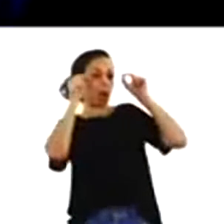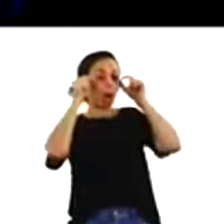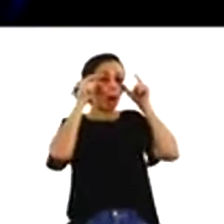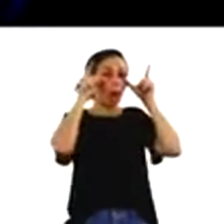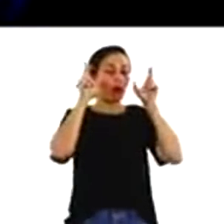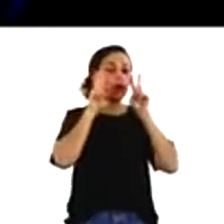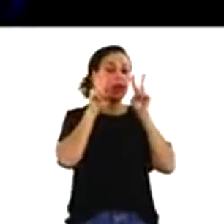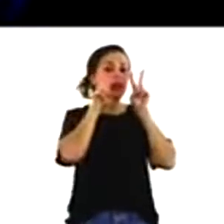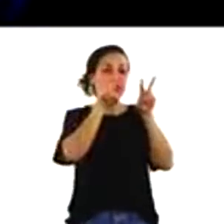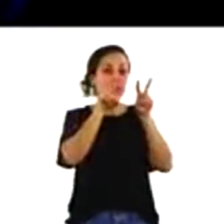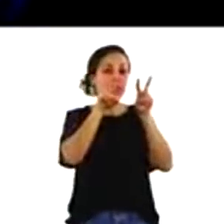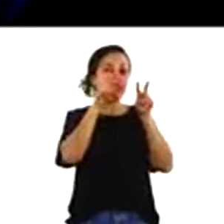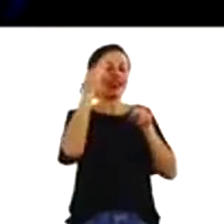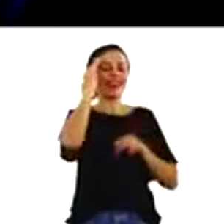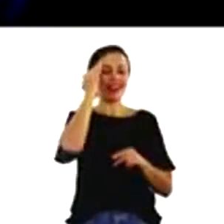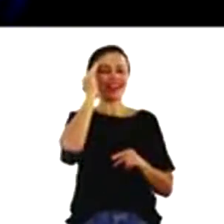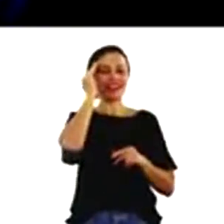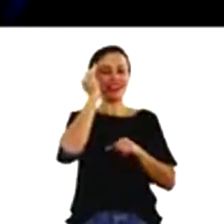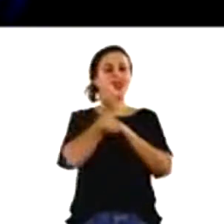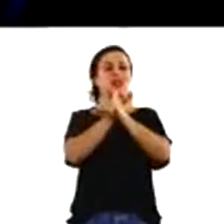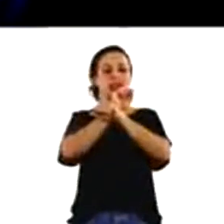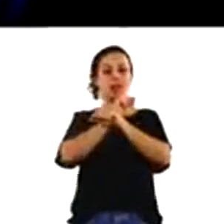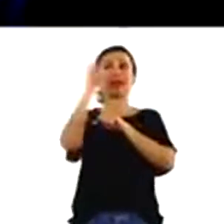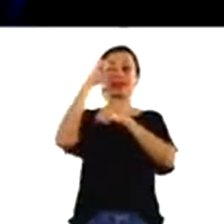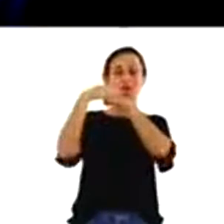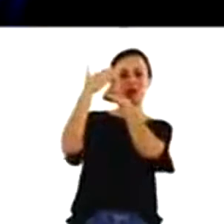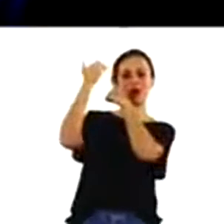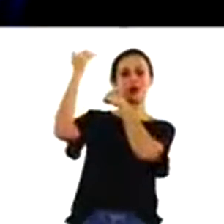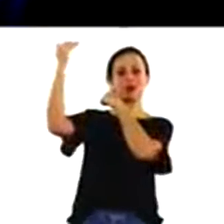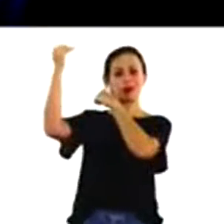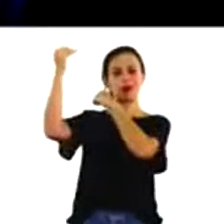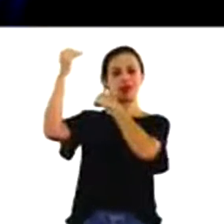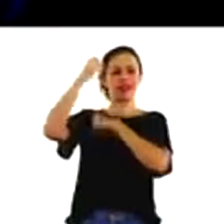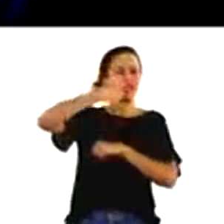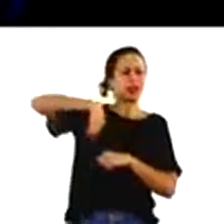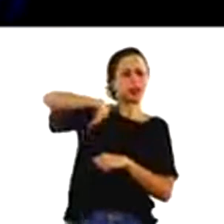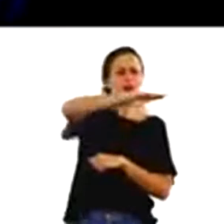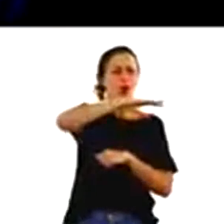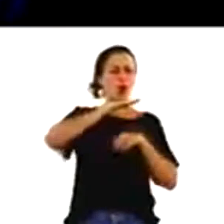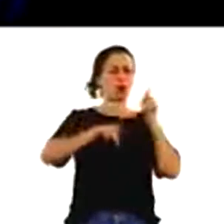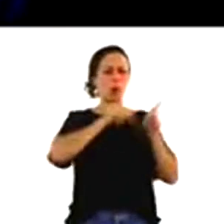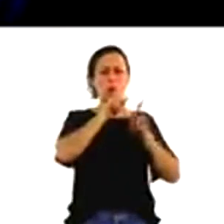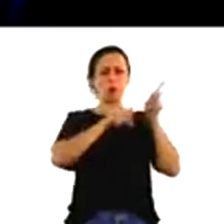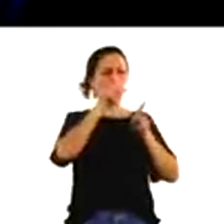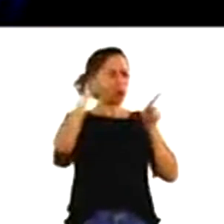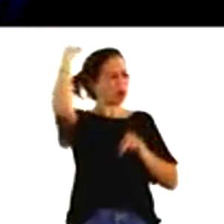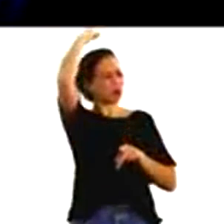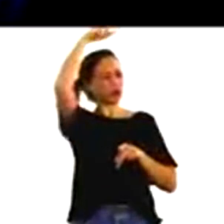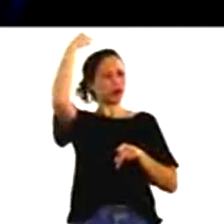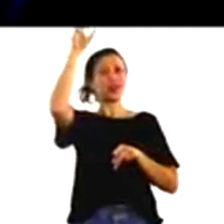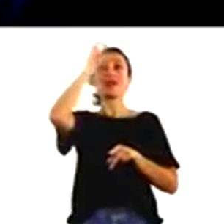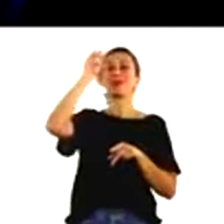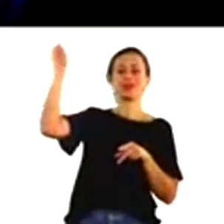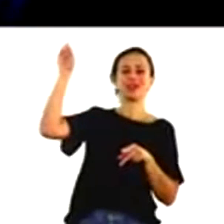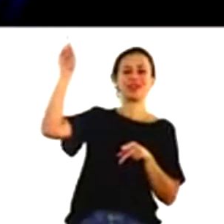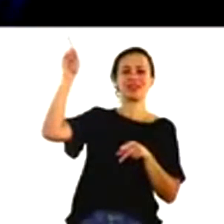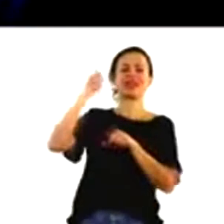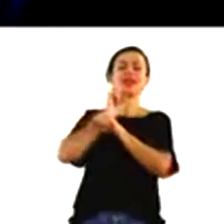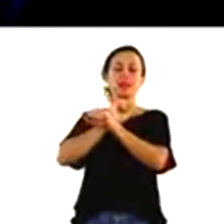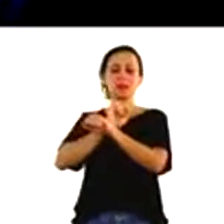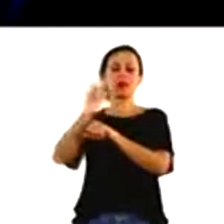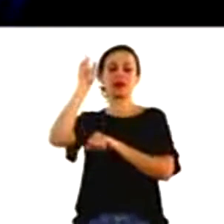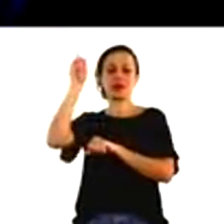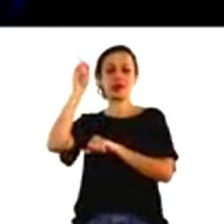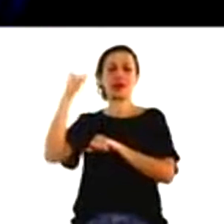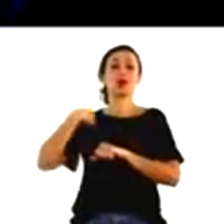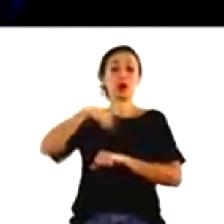chamamento, qual a riqueza da glória de sua herança nos santos, e qual a suprema grandeza do seu poder para os